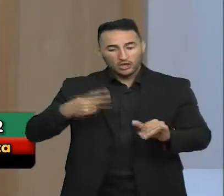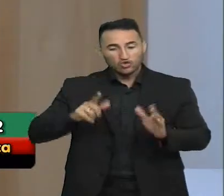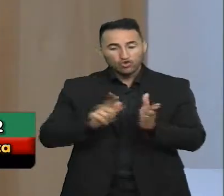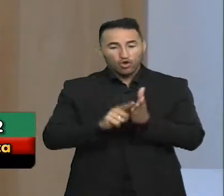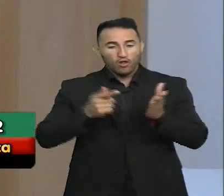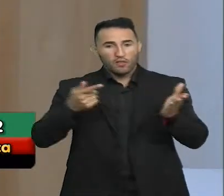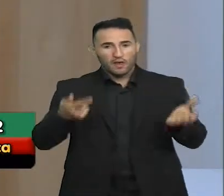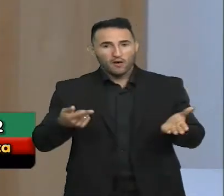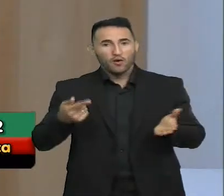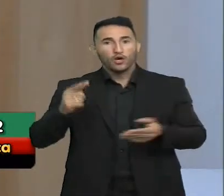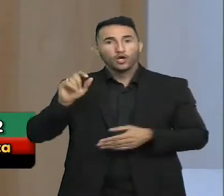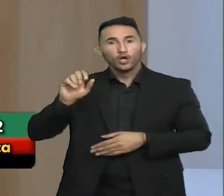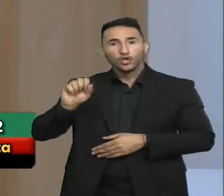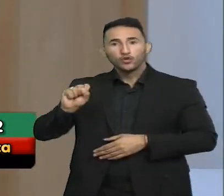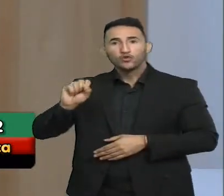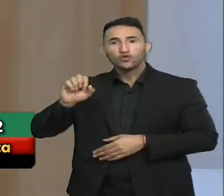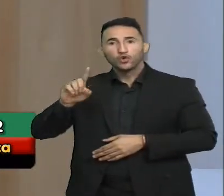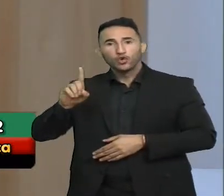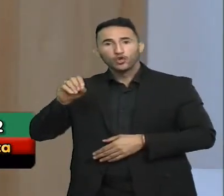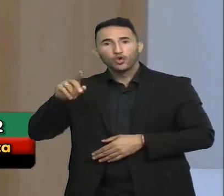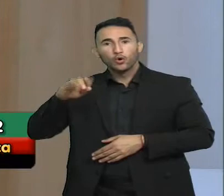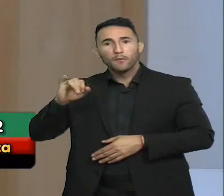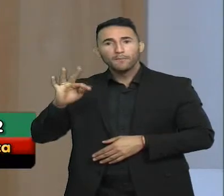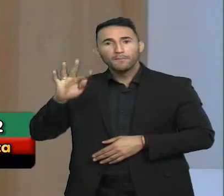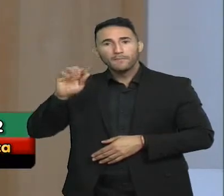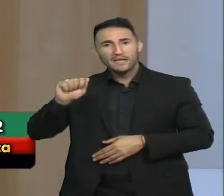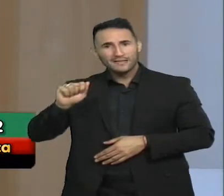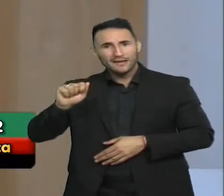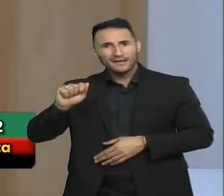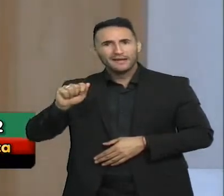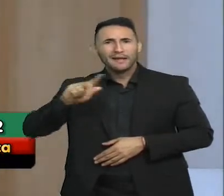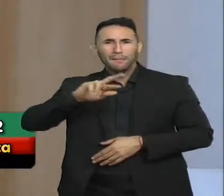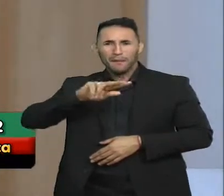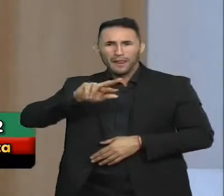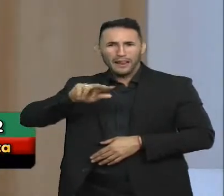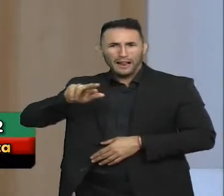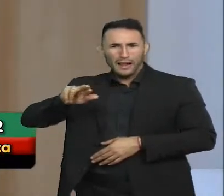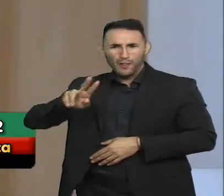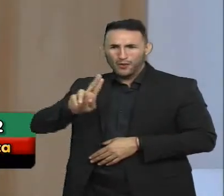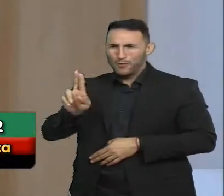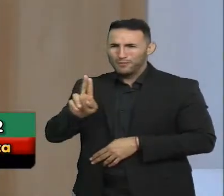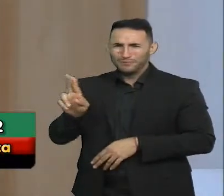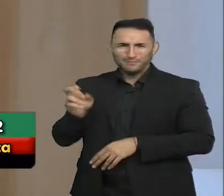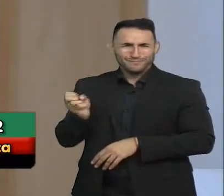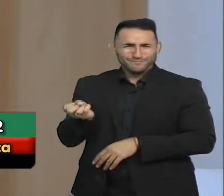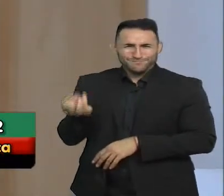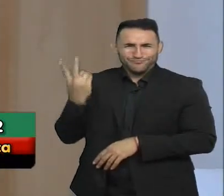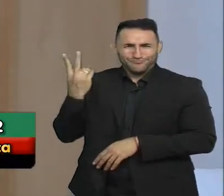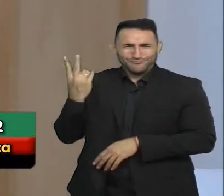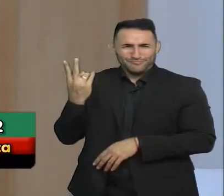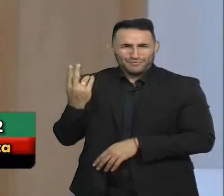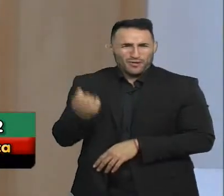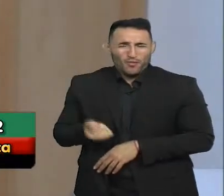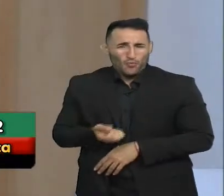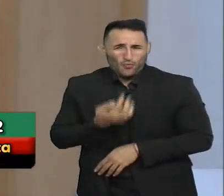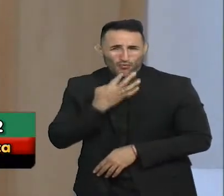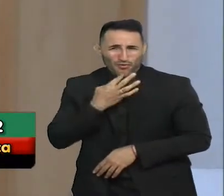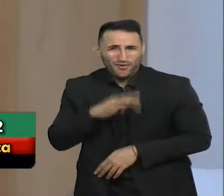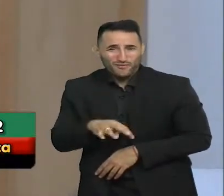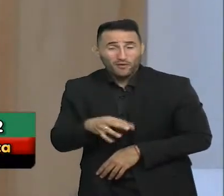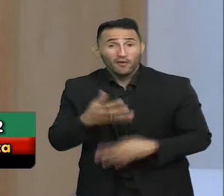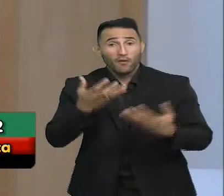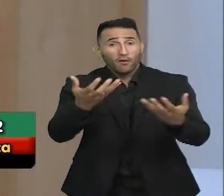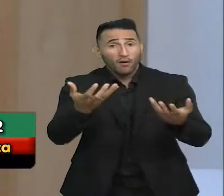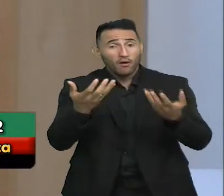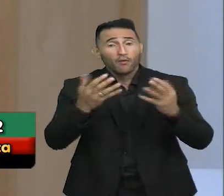como sodomita, erotizante, luciferiana. Eu não sei nem o que quiseram dizer com isso tudo. E eu falei, gente, eu quero ter uma